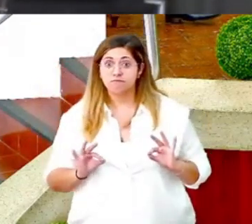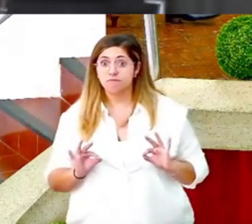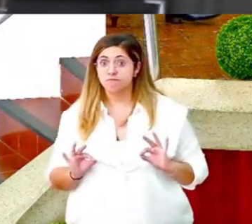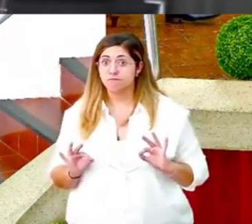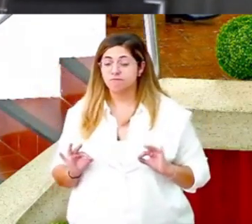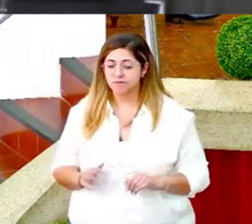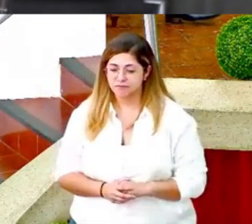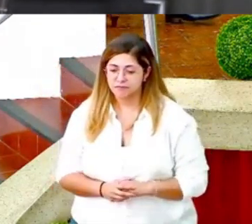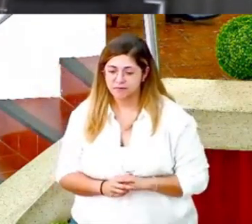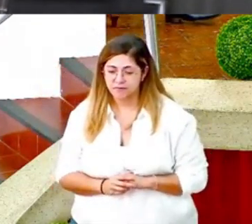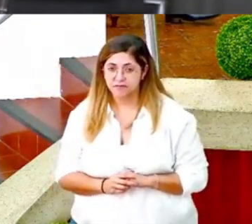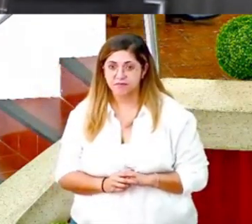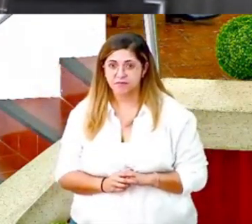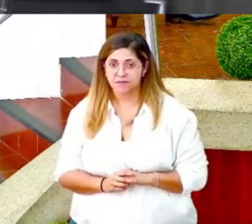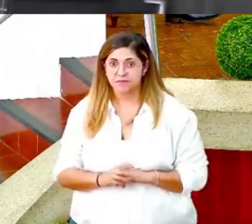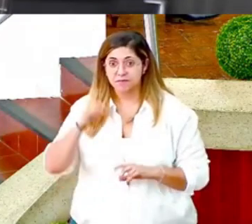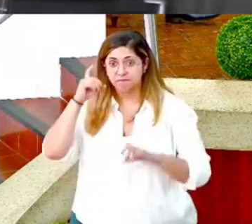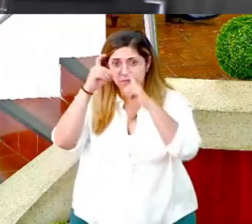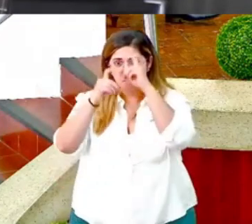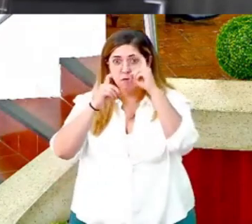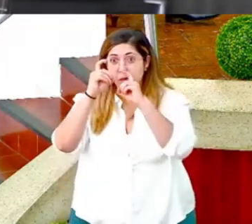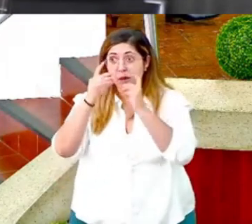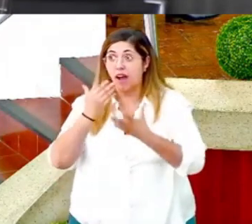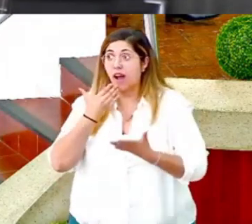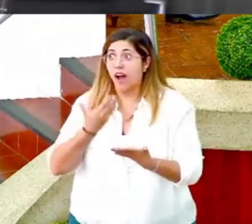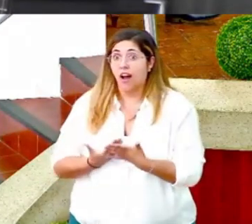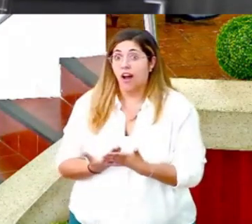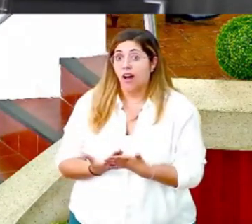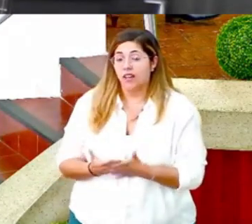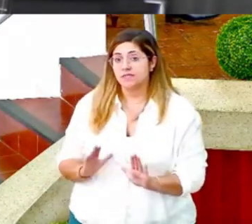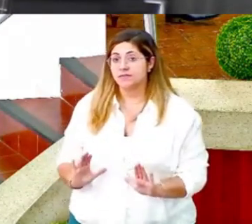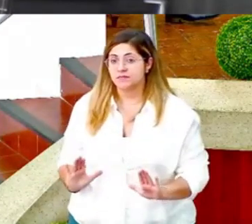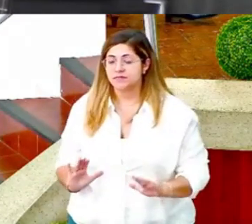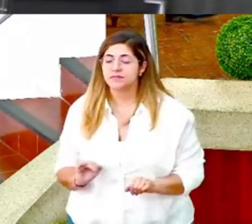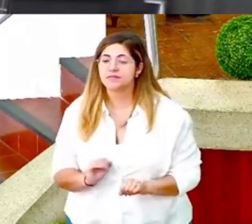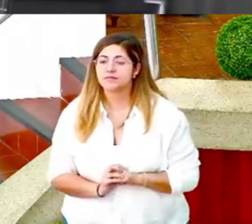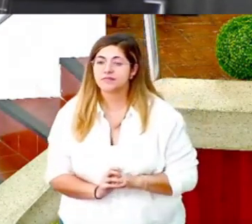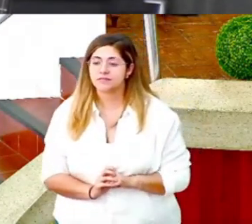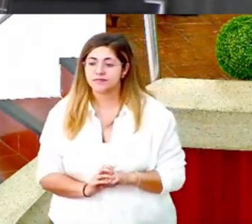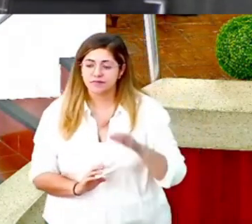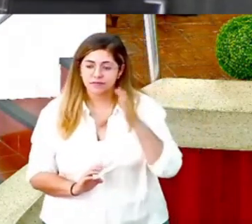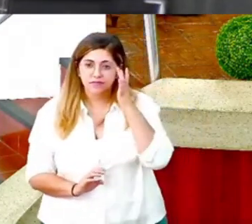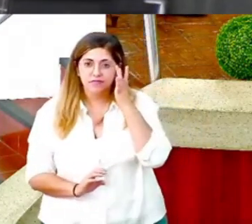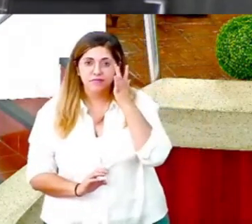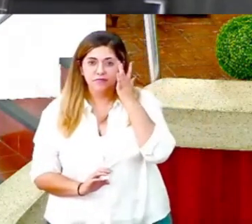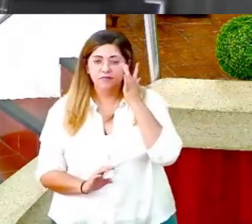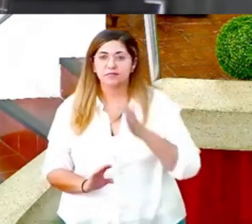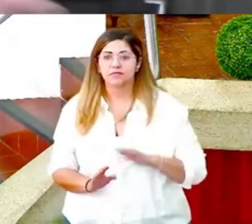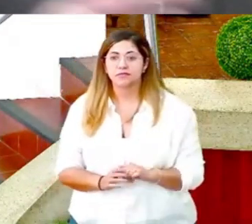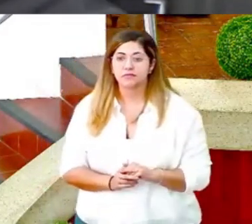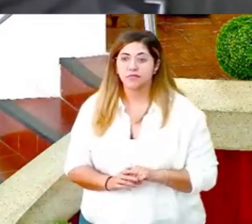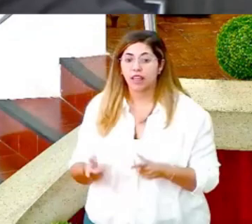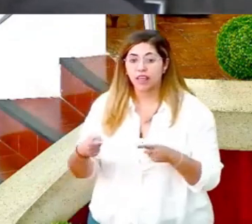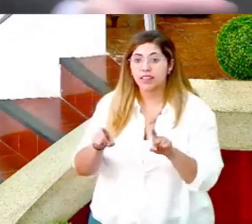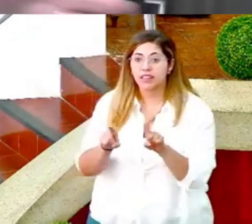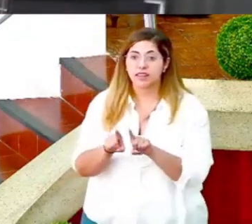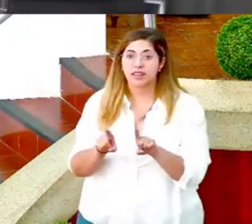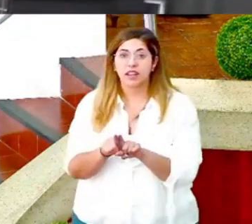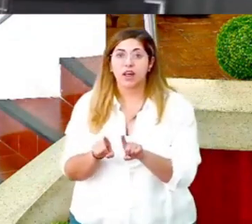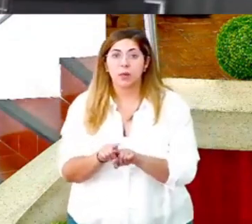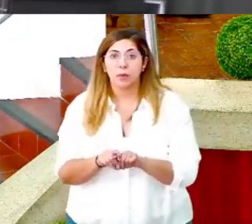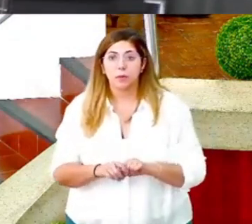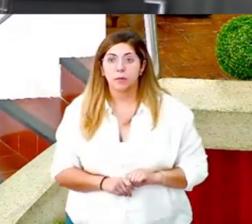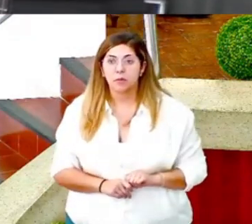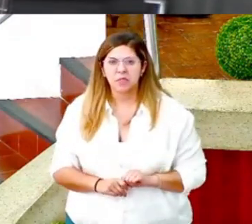preocupado, porque o rei estava assustado, e todos quietos, esperando. Ele não manda ninguém ler o